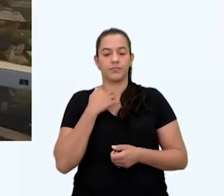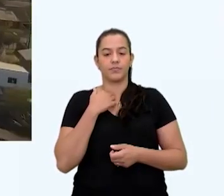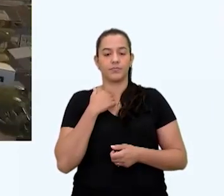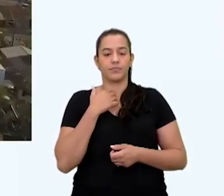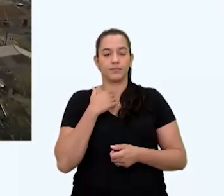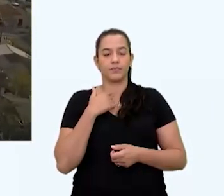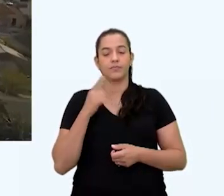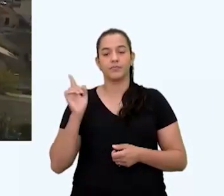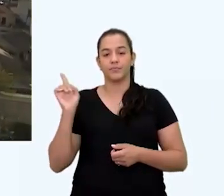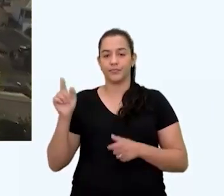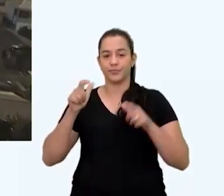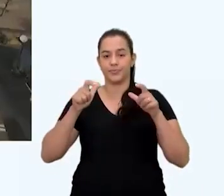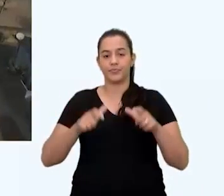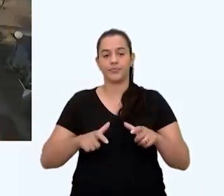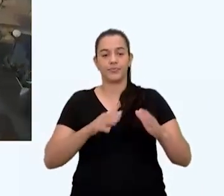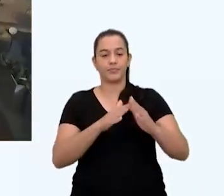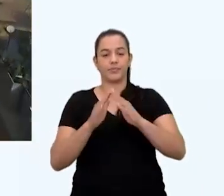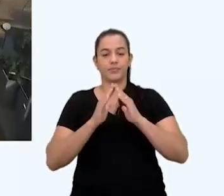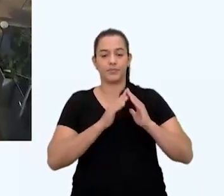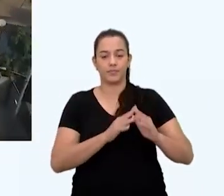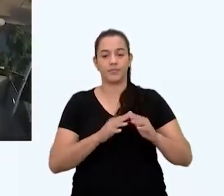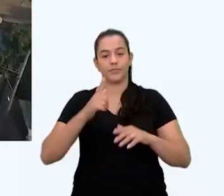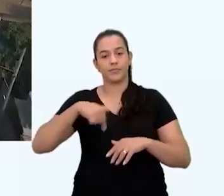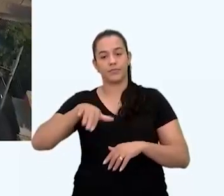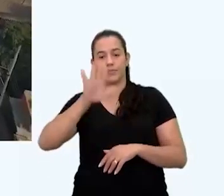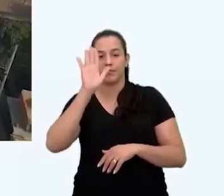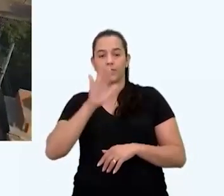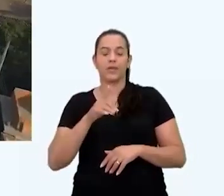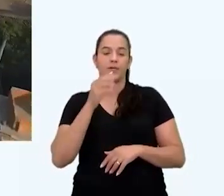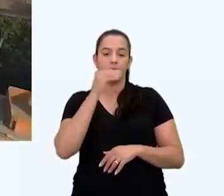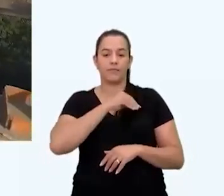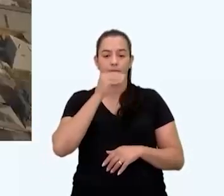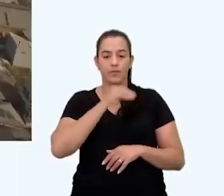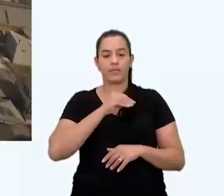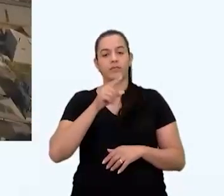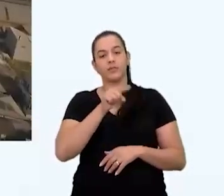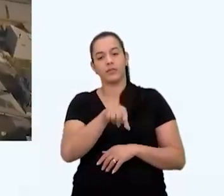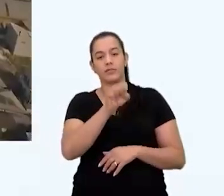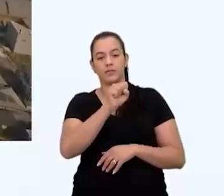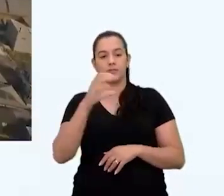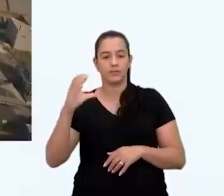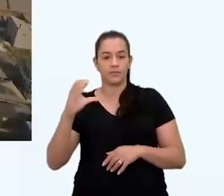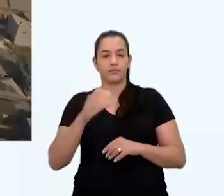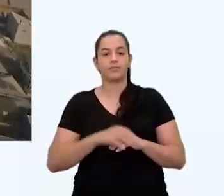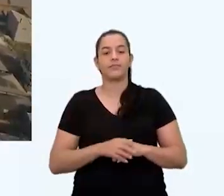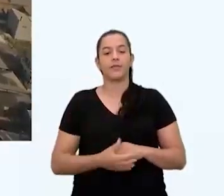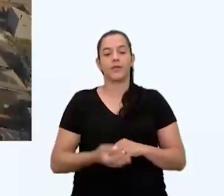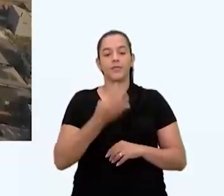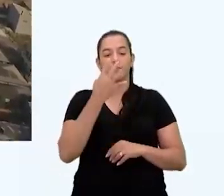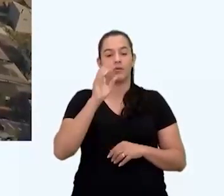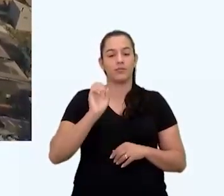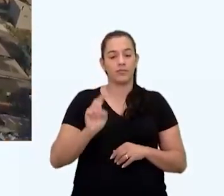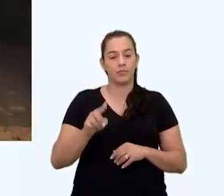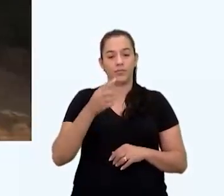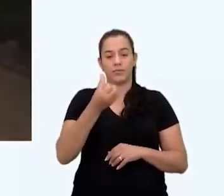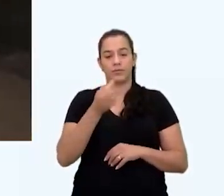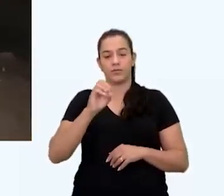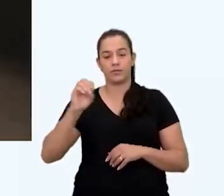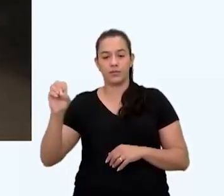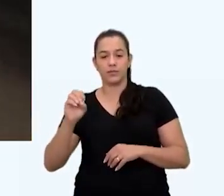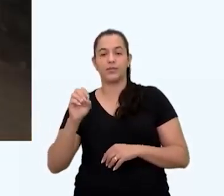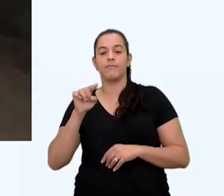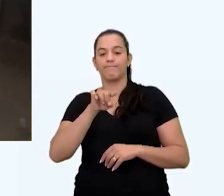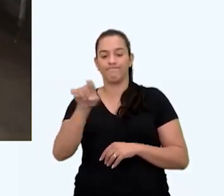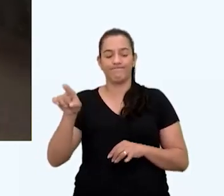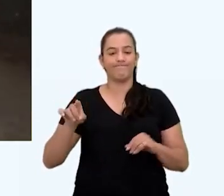A comunidade Frei Damião, em Palhoça, é uma das áreas mais vulneráveis de Santa Catarina. As 4.600 famílias que moram no local sofrem